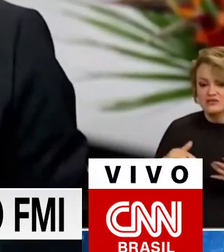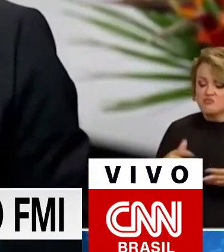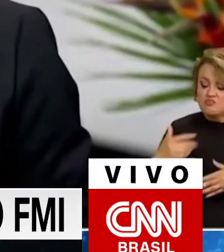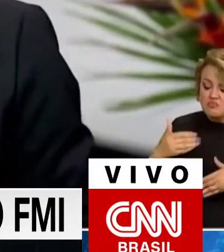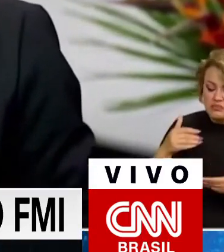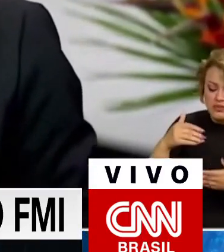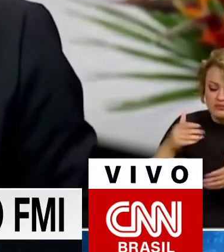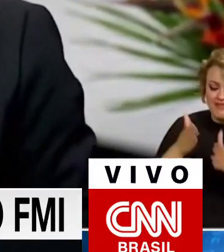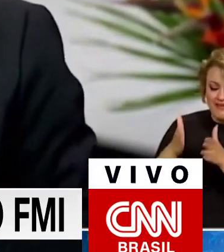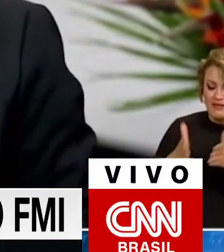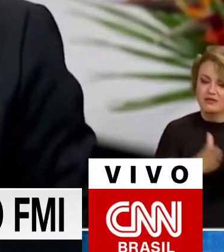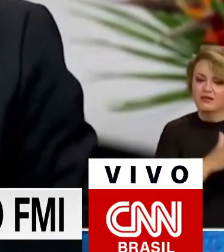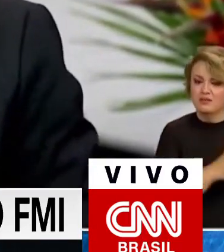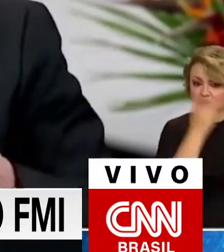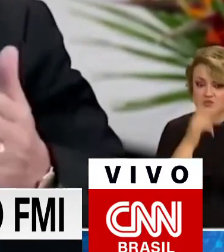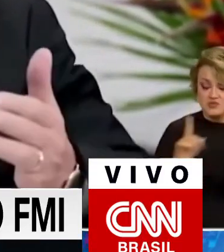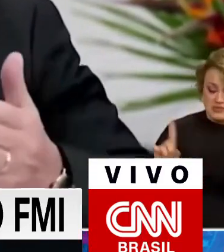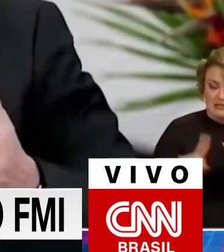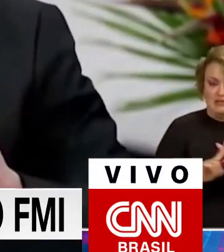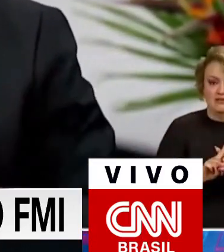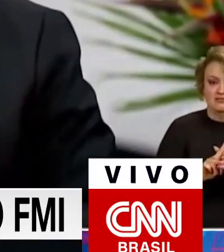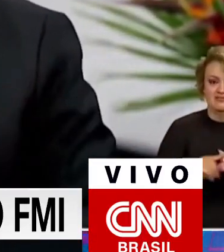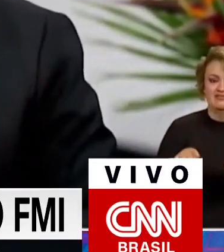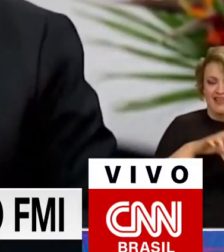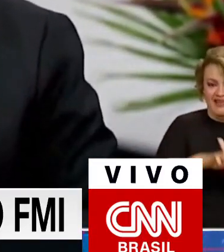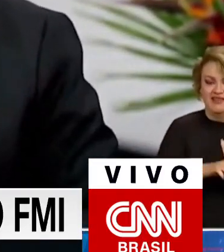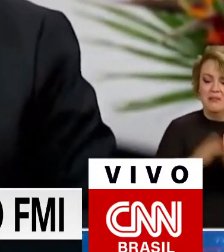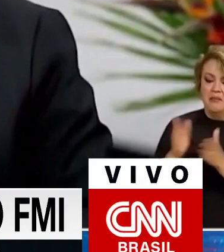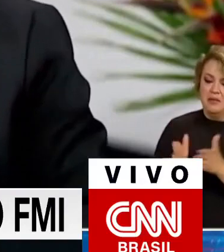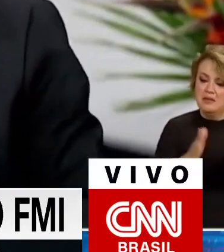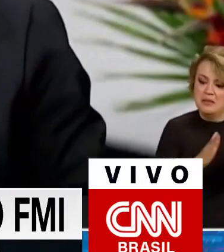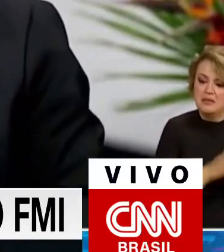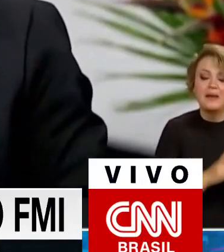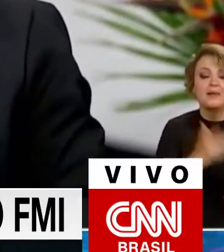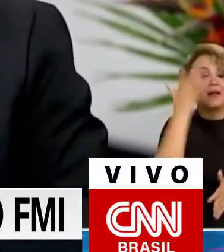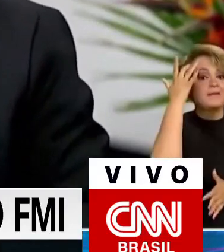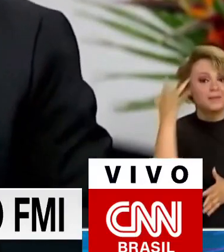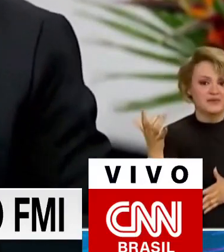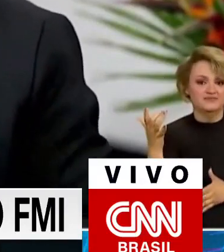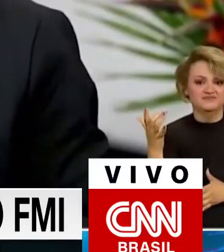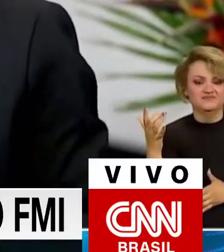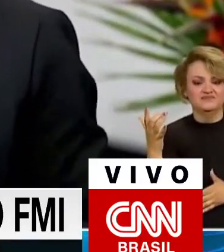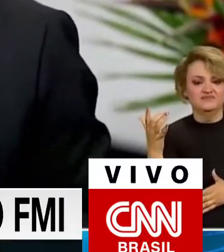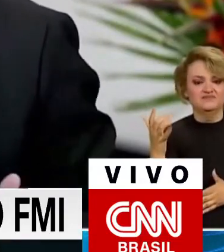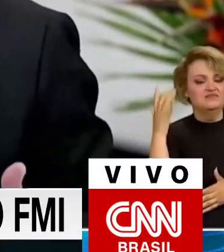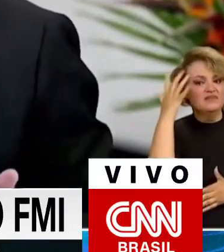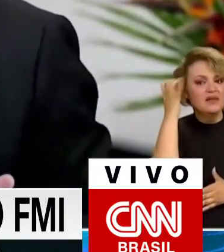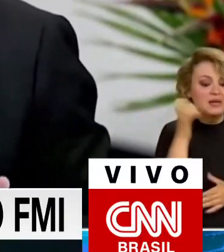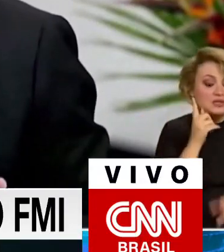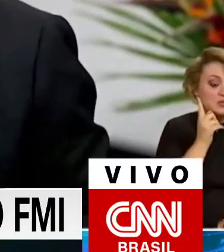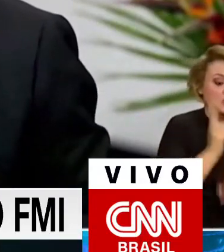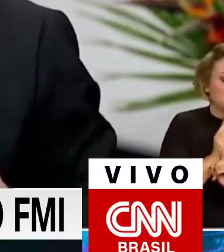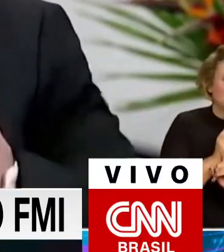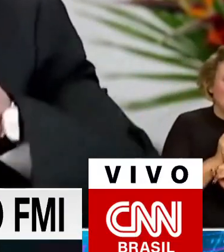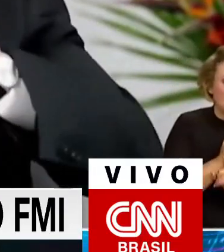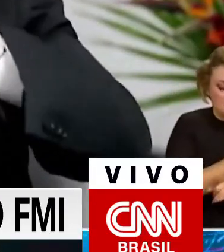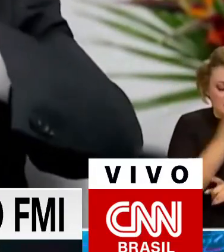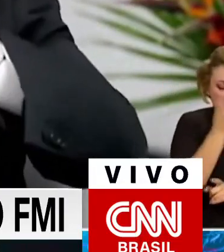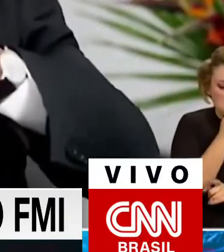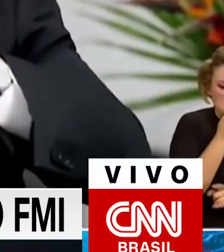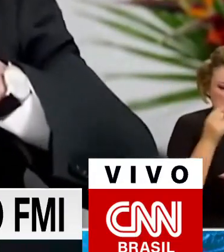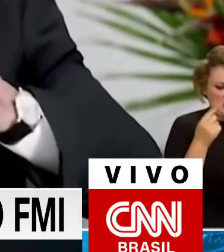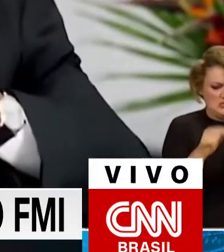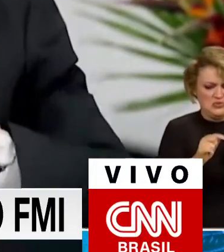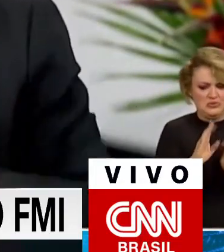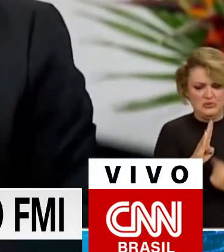O Augusto Taglioni, ele me diz o seguinte: o Sérgio Massa e o governo argentino têm uma boa relação com o FMI. Atenção, isso é algo que eu vinha